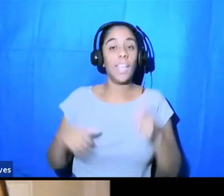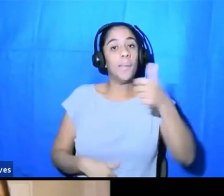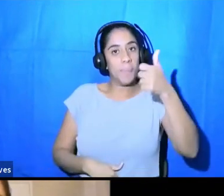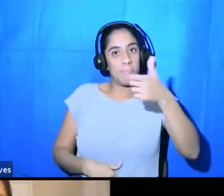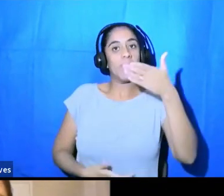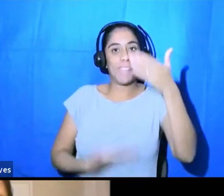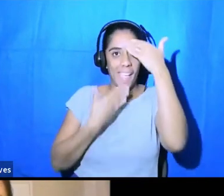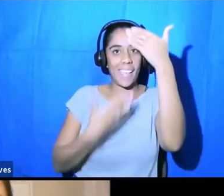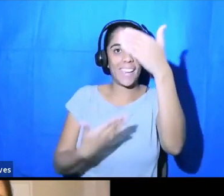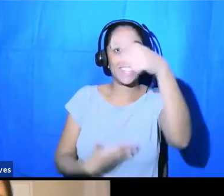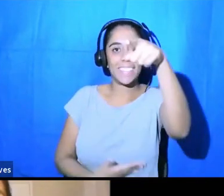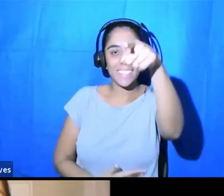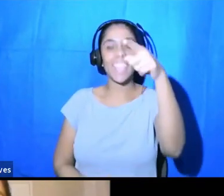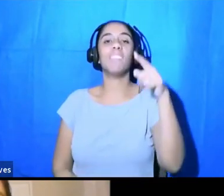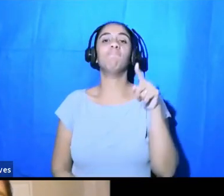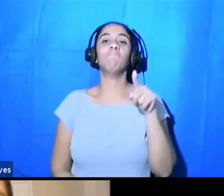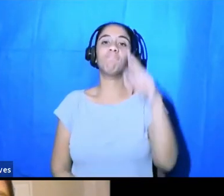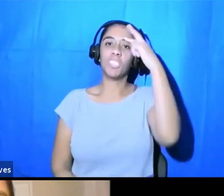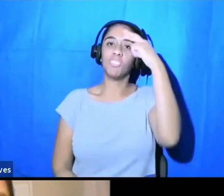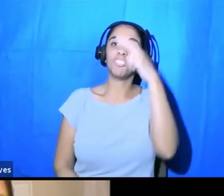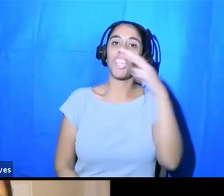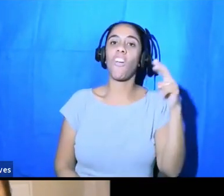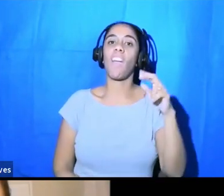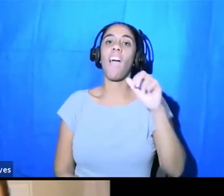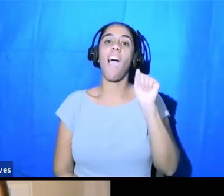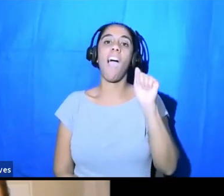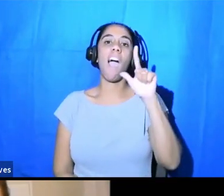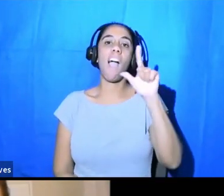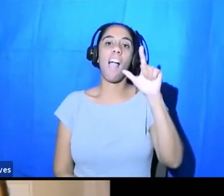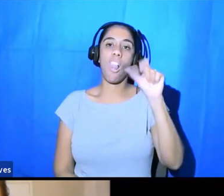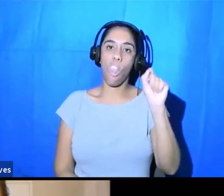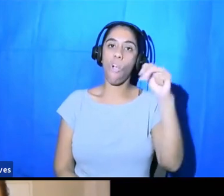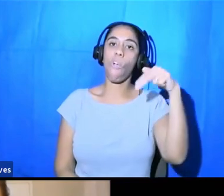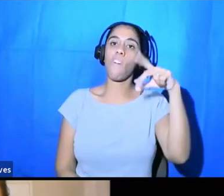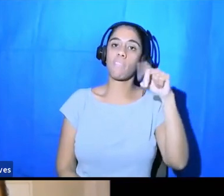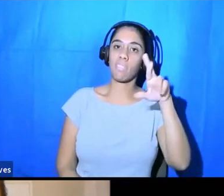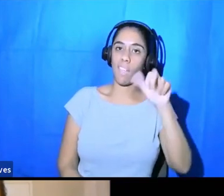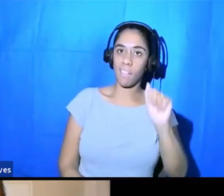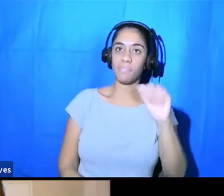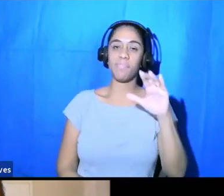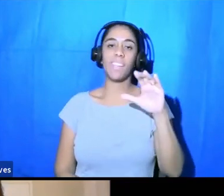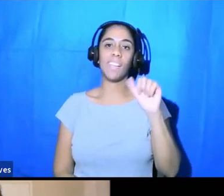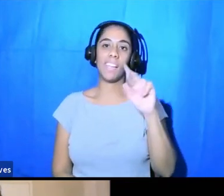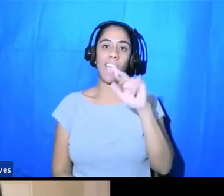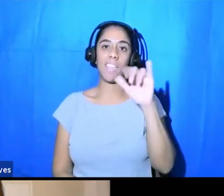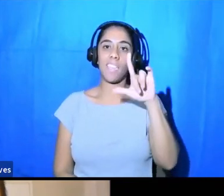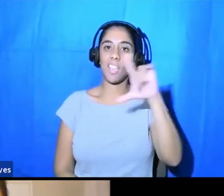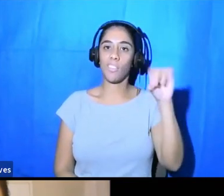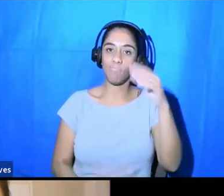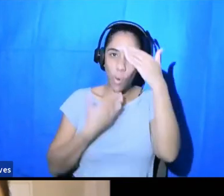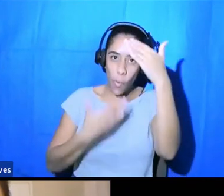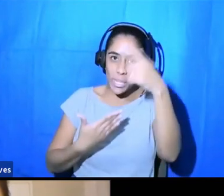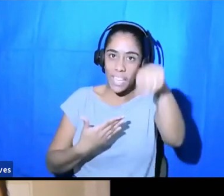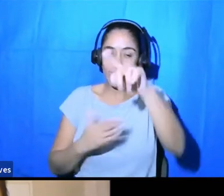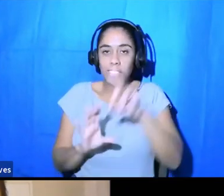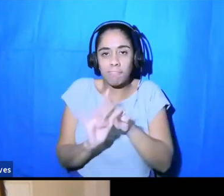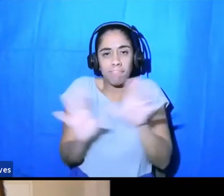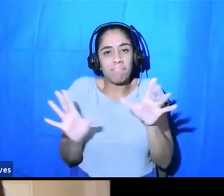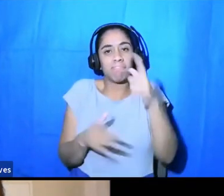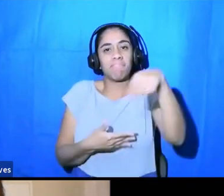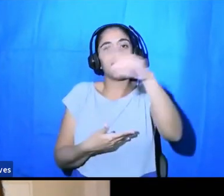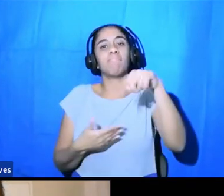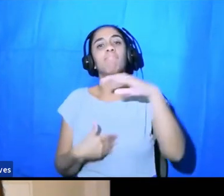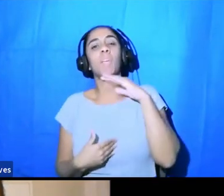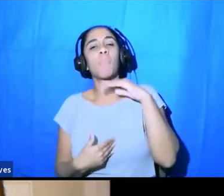conosco já, muito obrigada pelo seu tempo, por se dispor a vir bater esse papo com a gente. Eu vou,